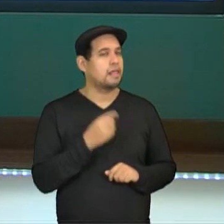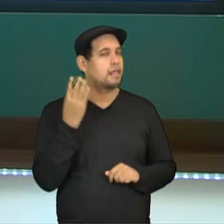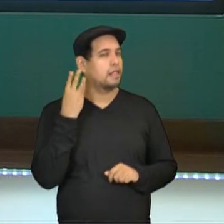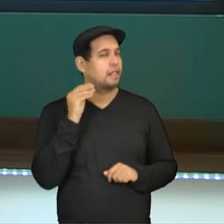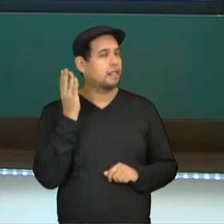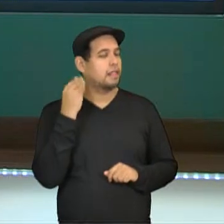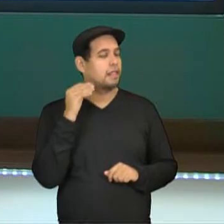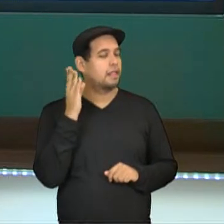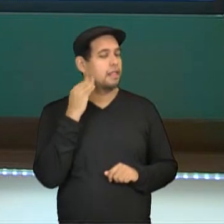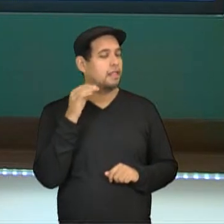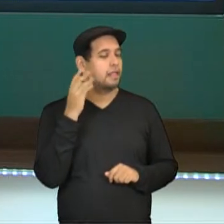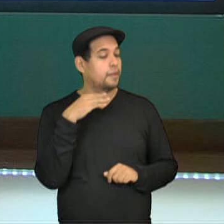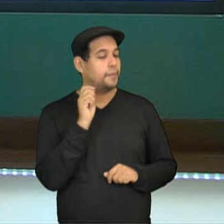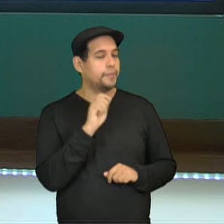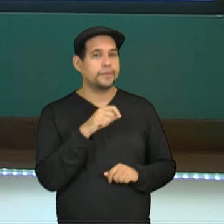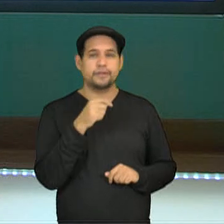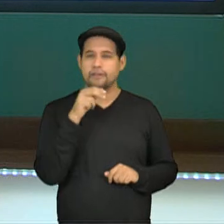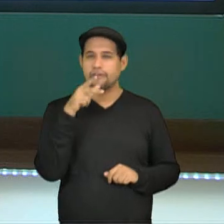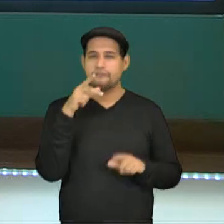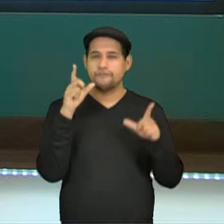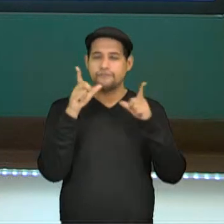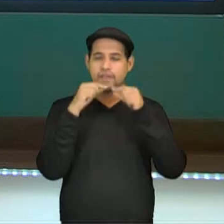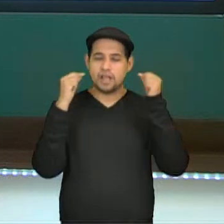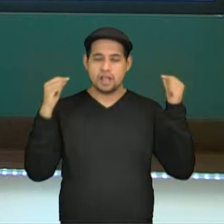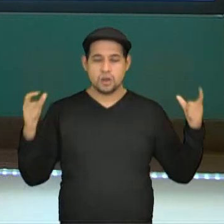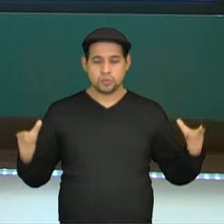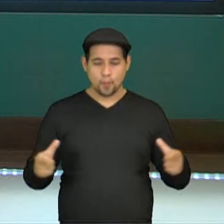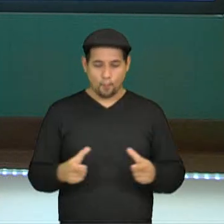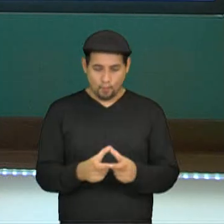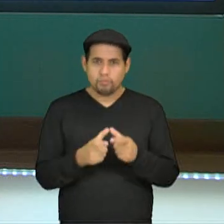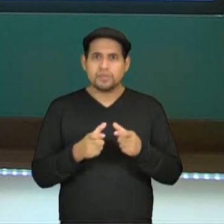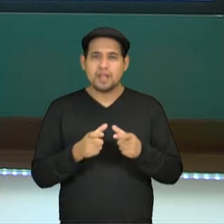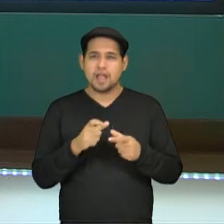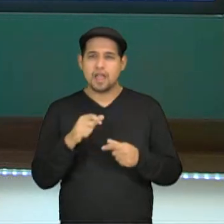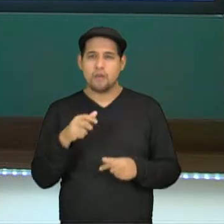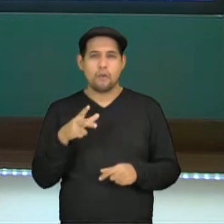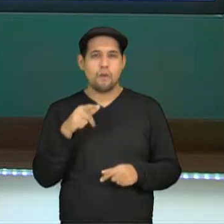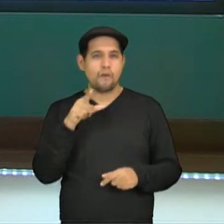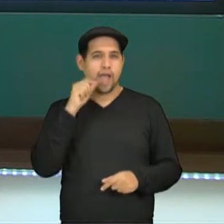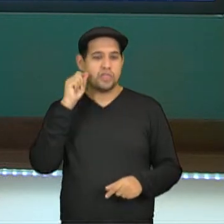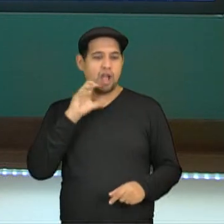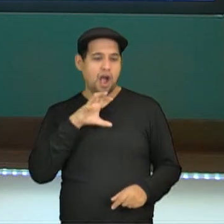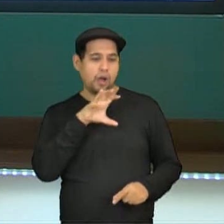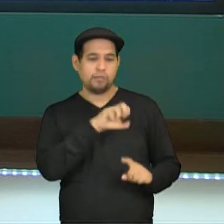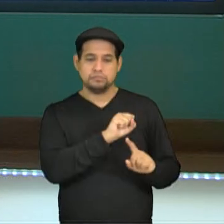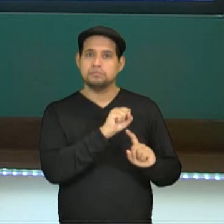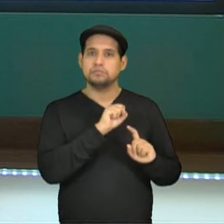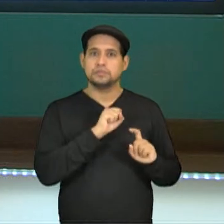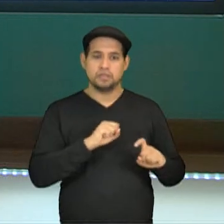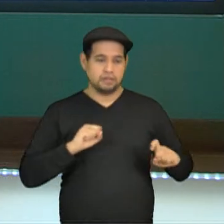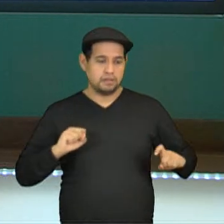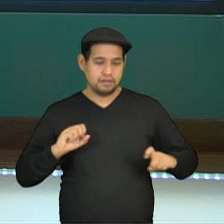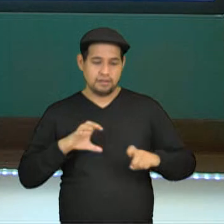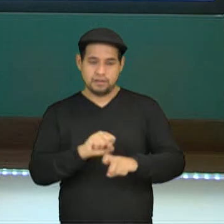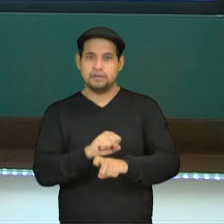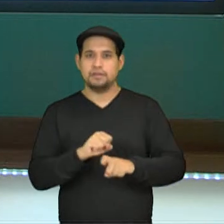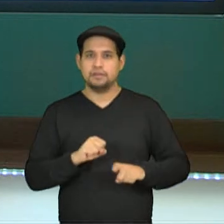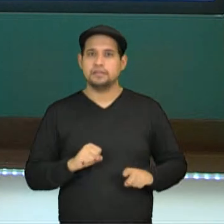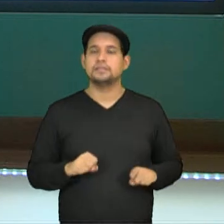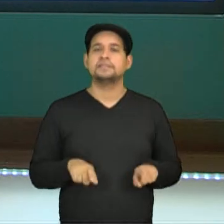em um pequeno ratinho, acaba sendo comido pelo gato, né? Então existe aqui uma ação truculenta,